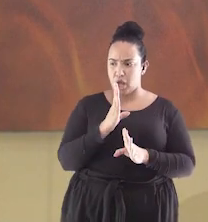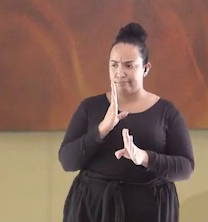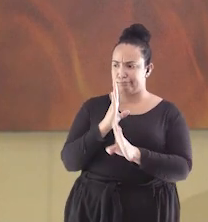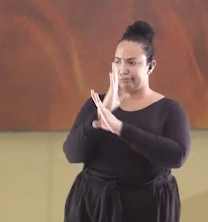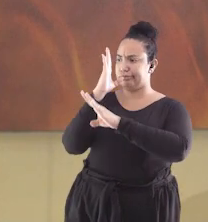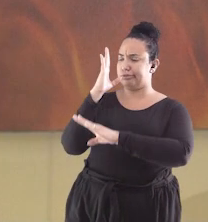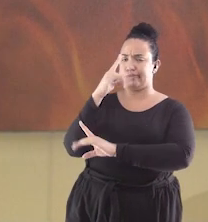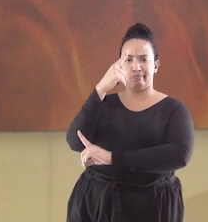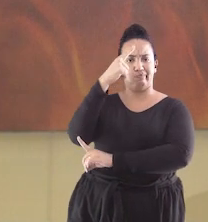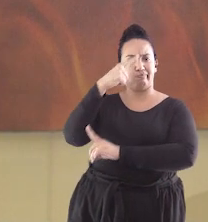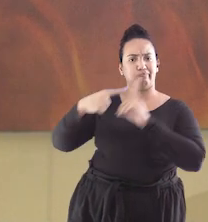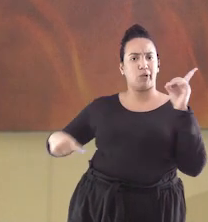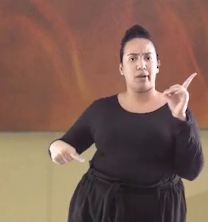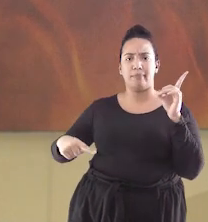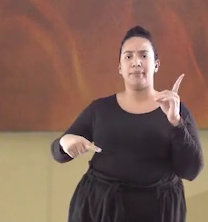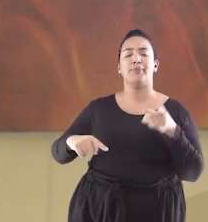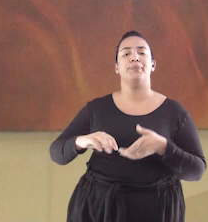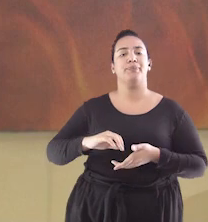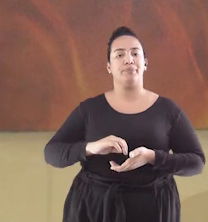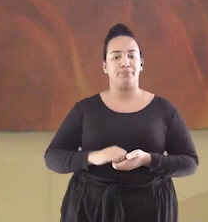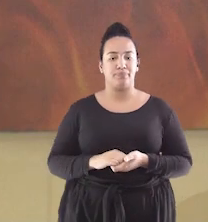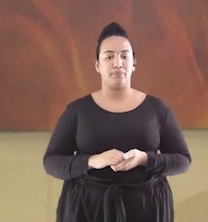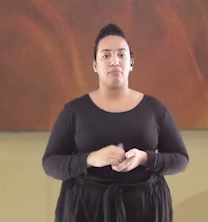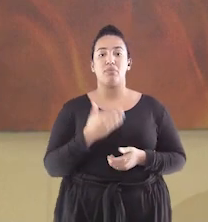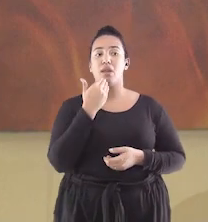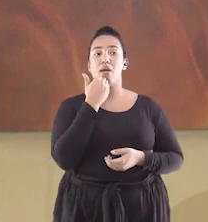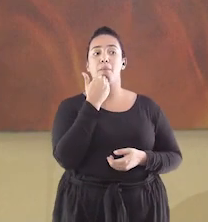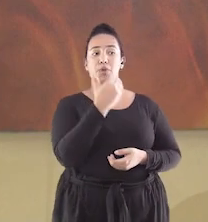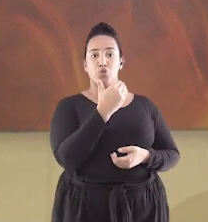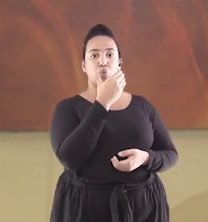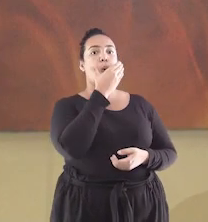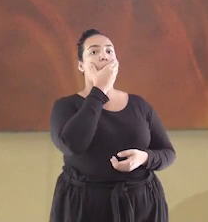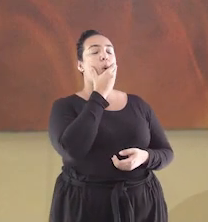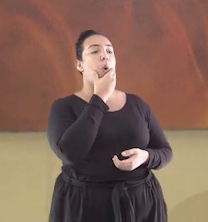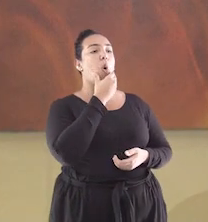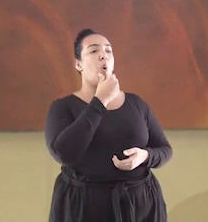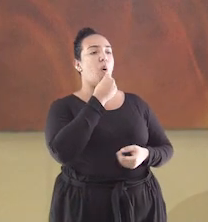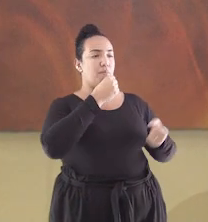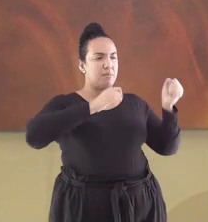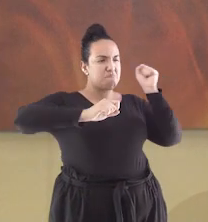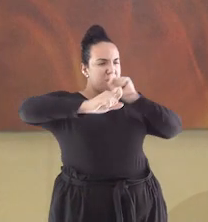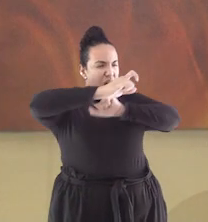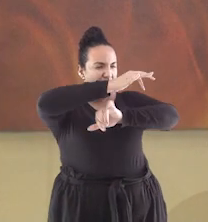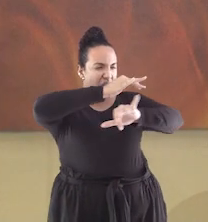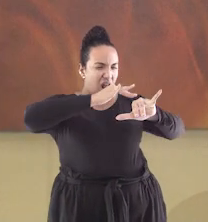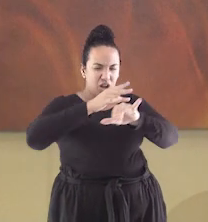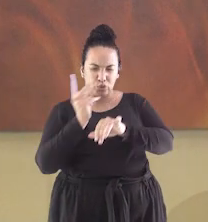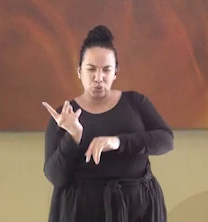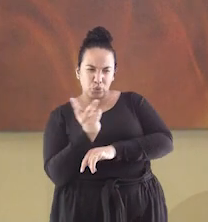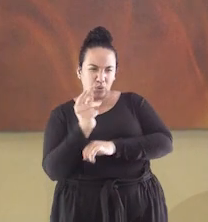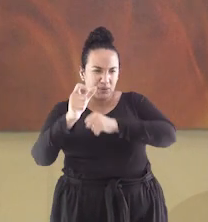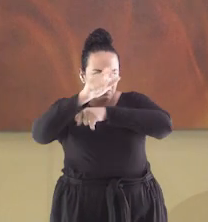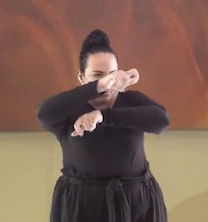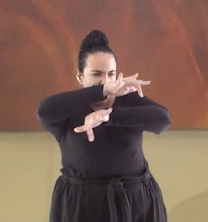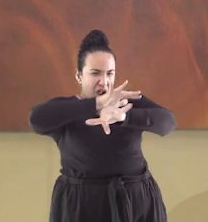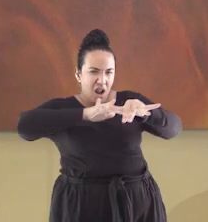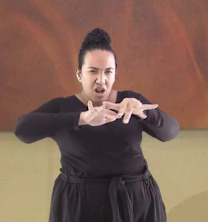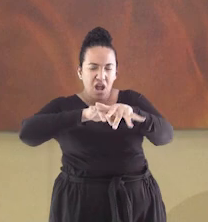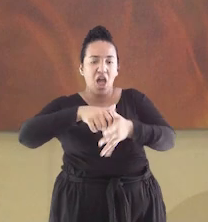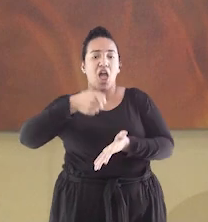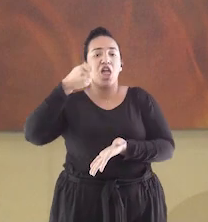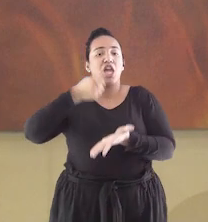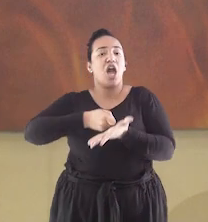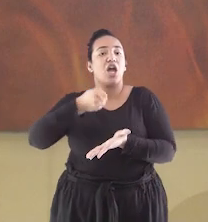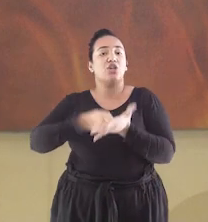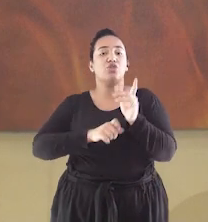proibiu esse romance para sempre. Pediu a um poderoso xamã que jogasse um feitiço no casal. Como